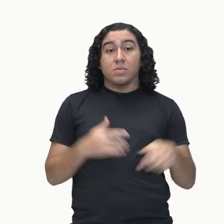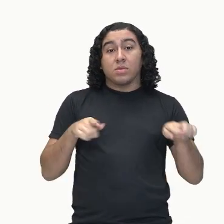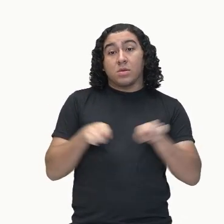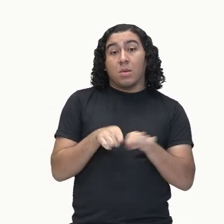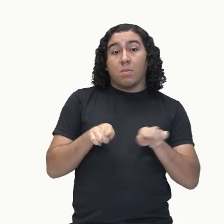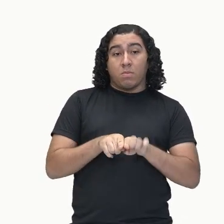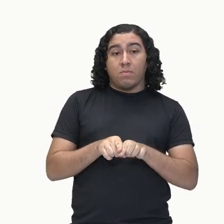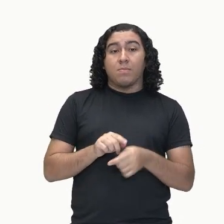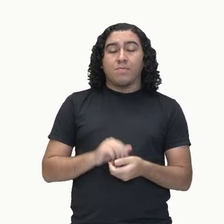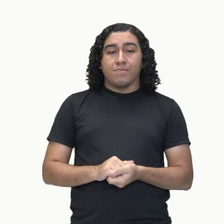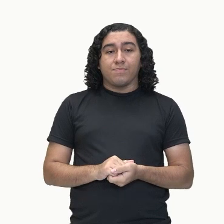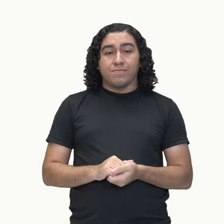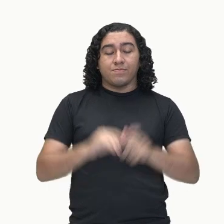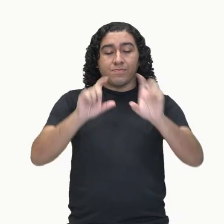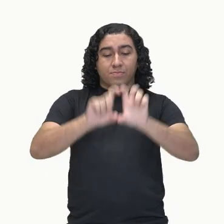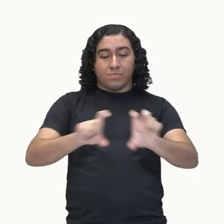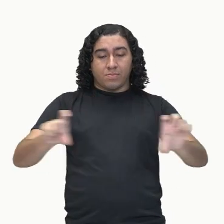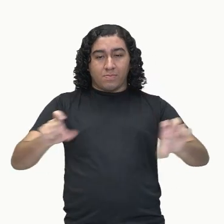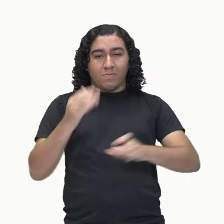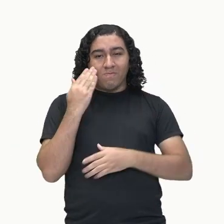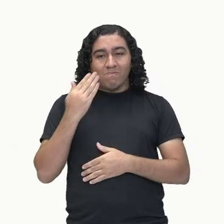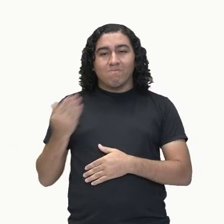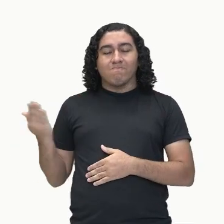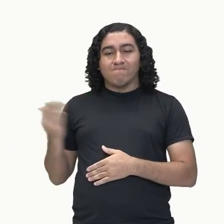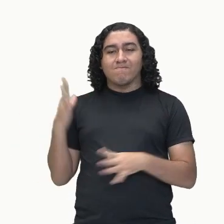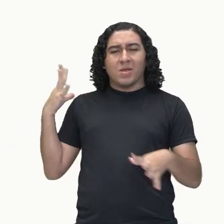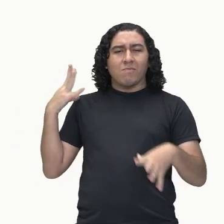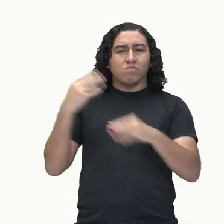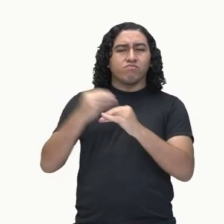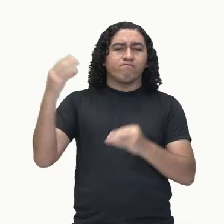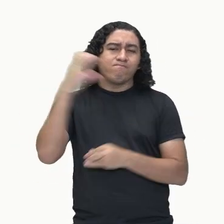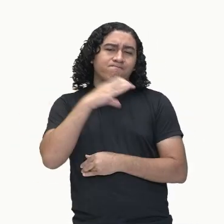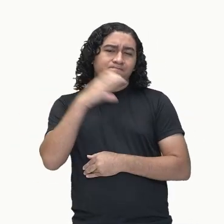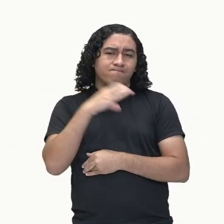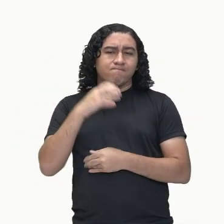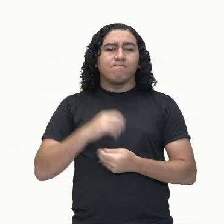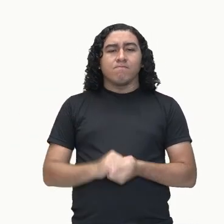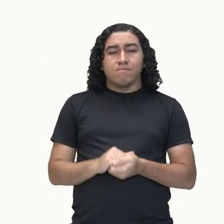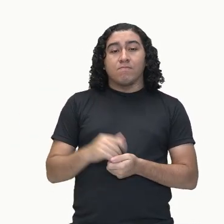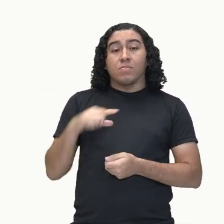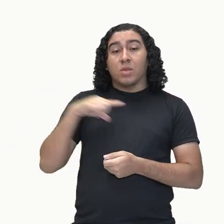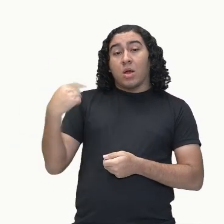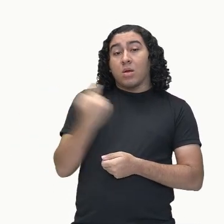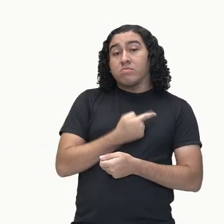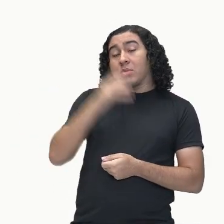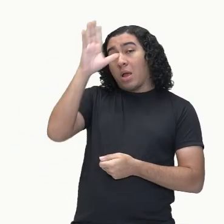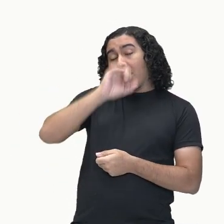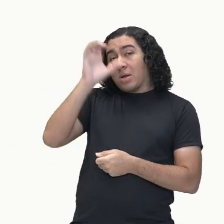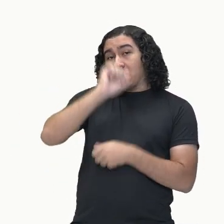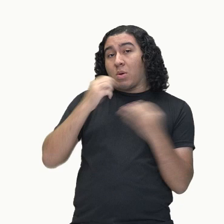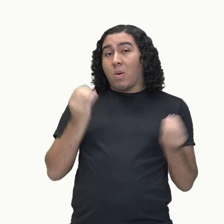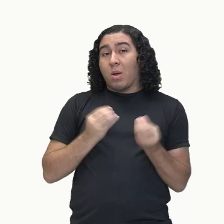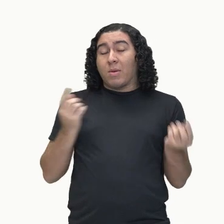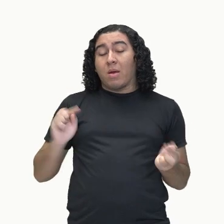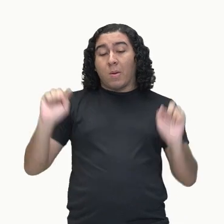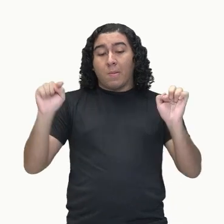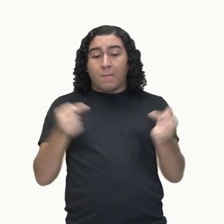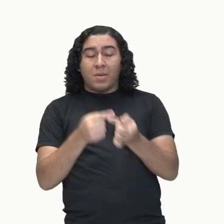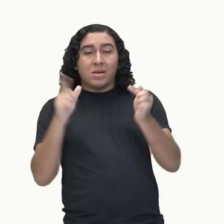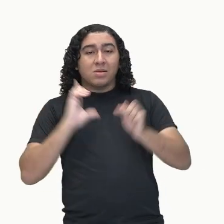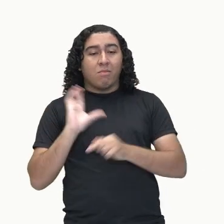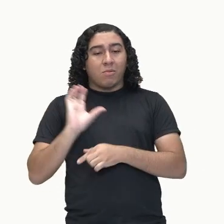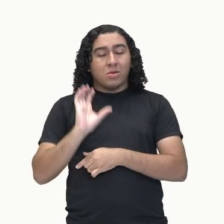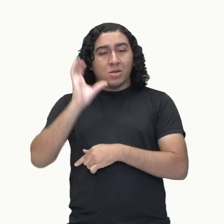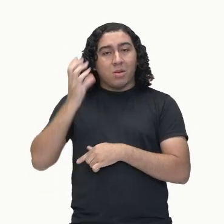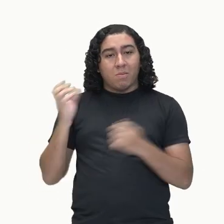apartado o se n revisão t Rida nos aprendem identificar situ